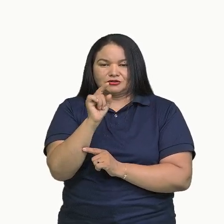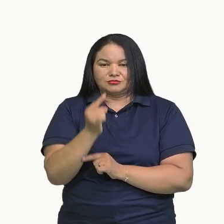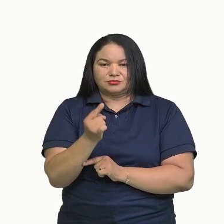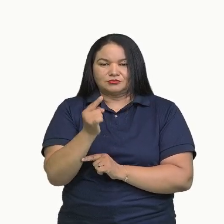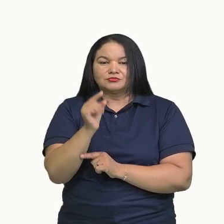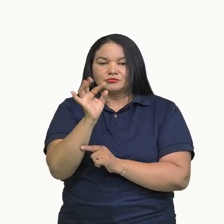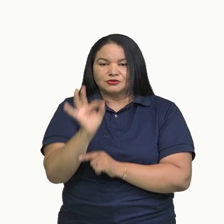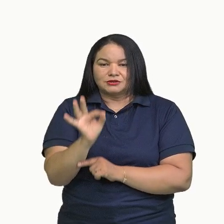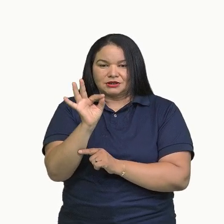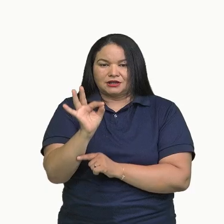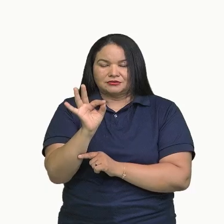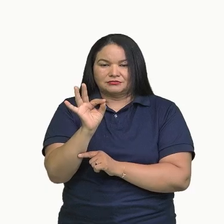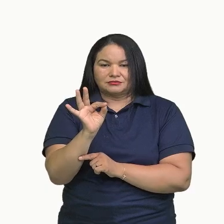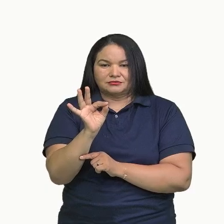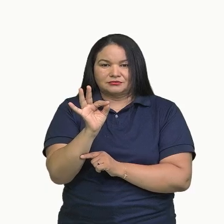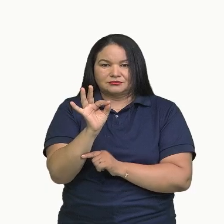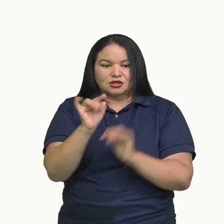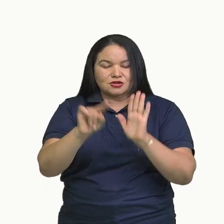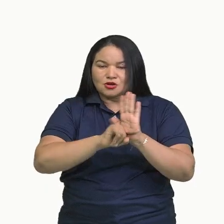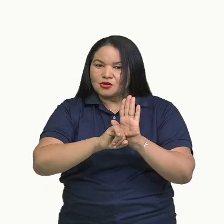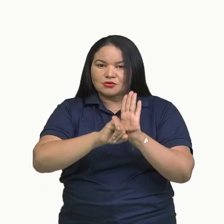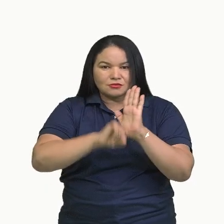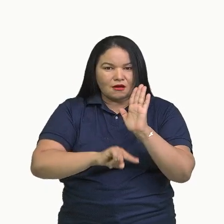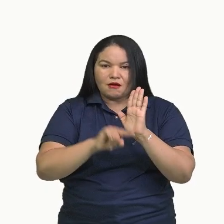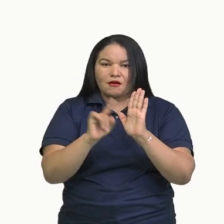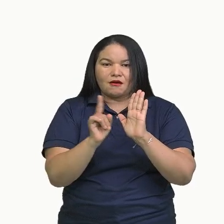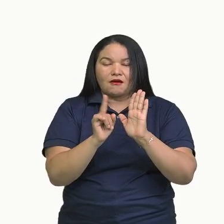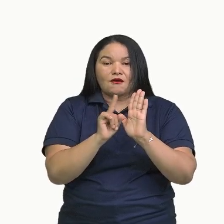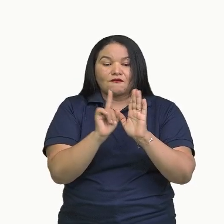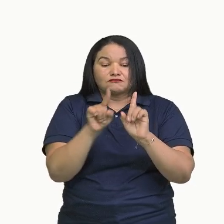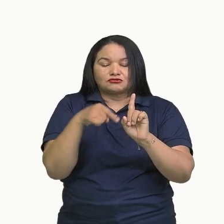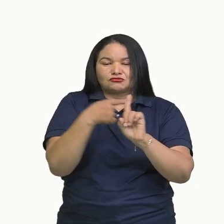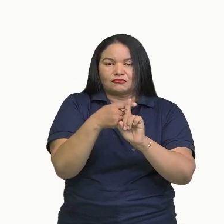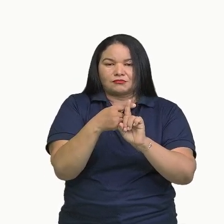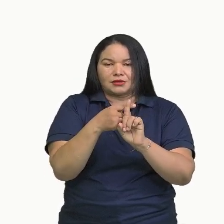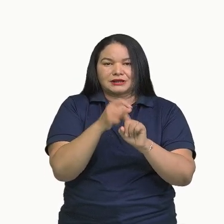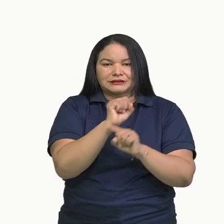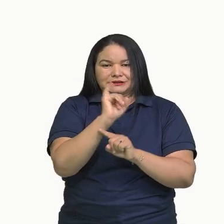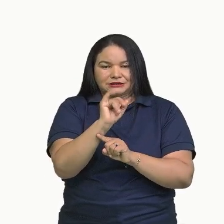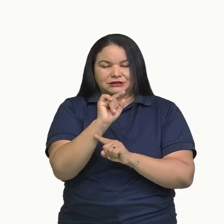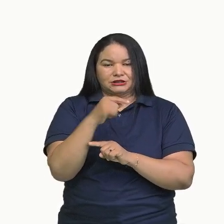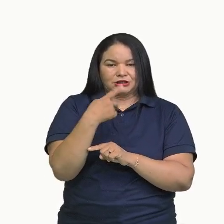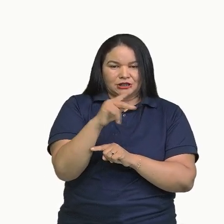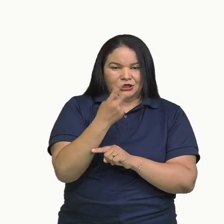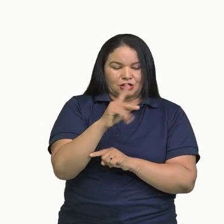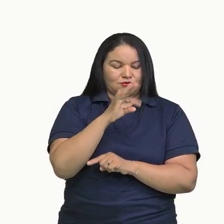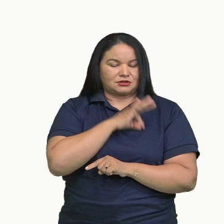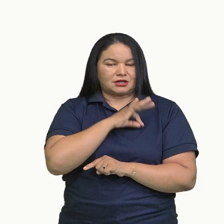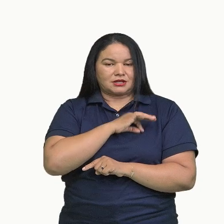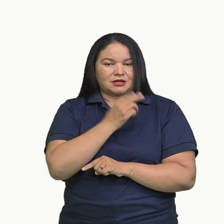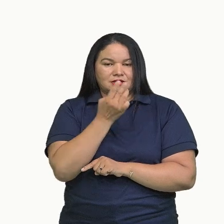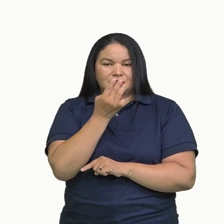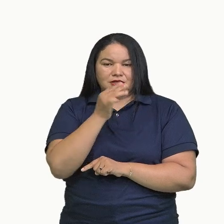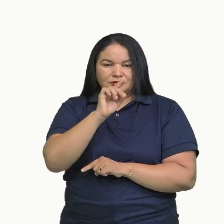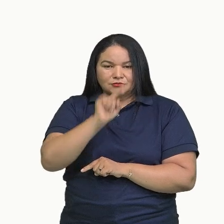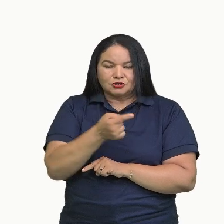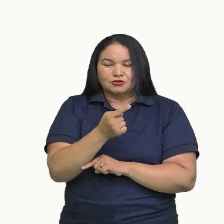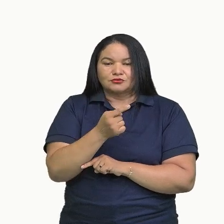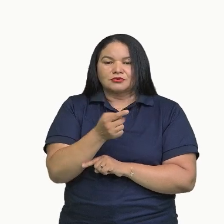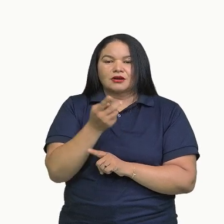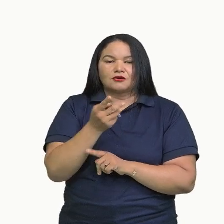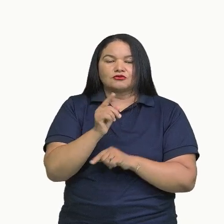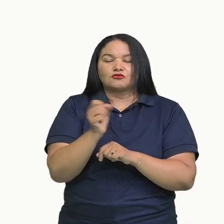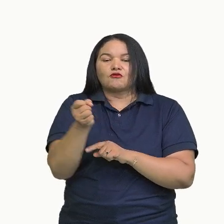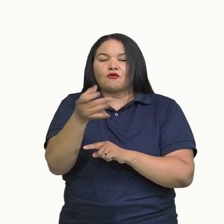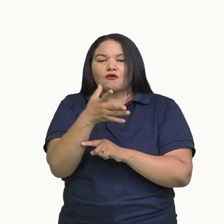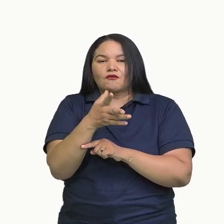Então, não vai subtrair, vai se somar. Se o seu salário atual é de 3.000, qual será o seu novo salário?